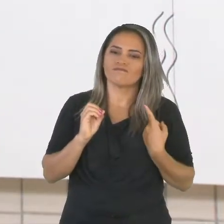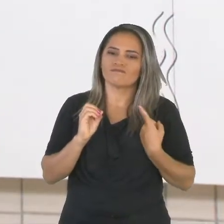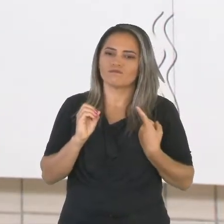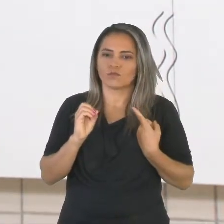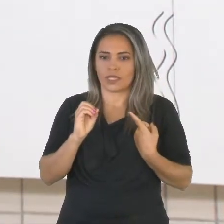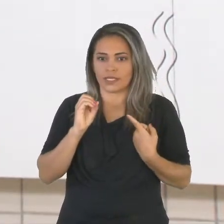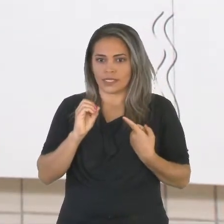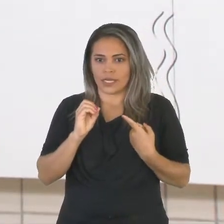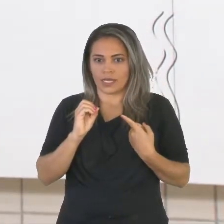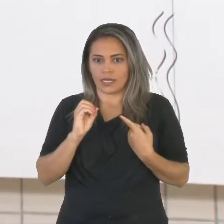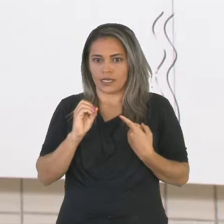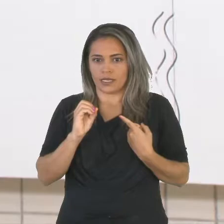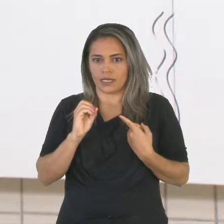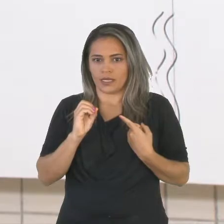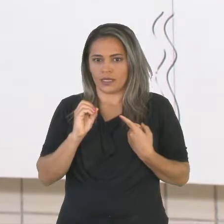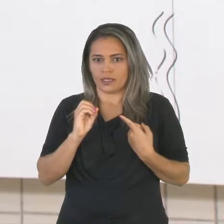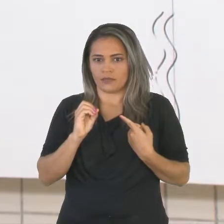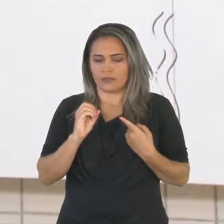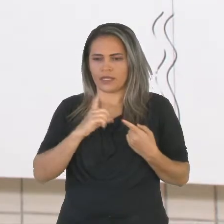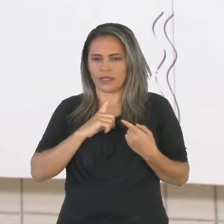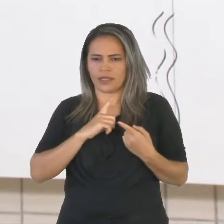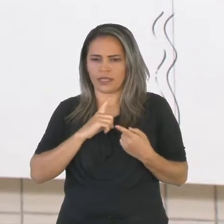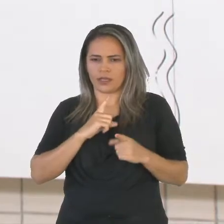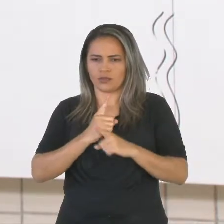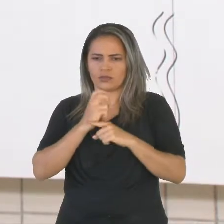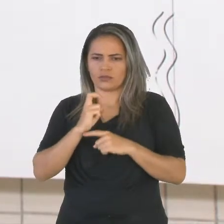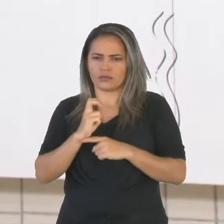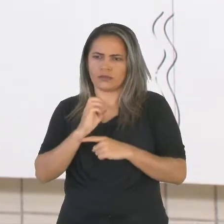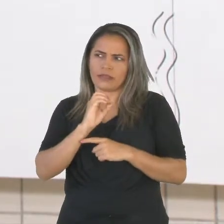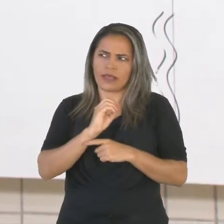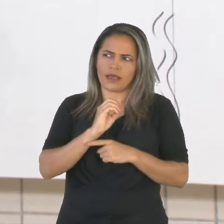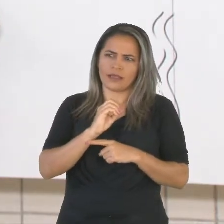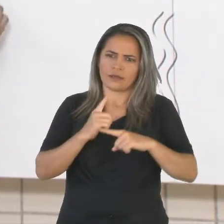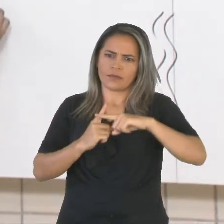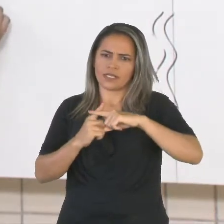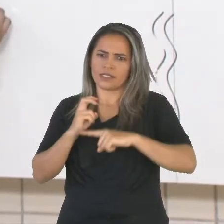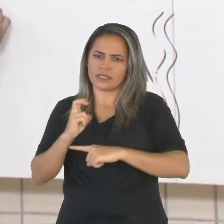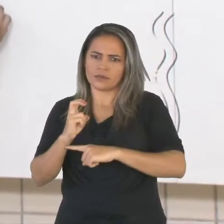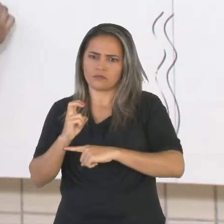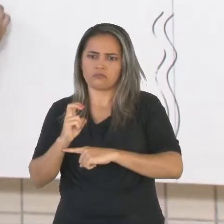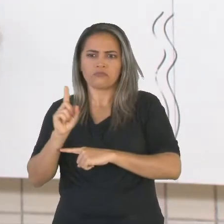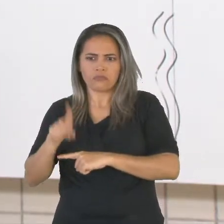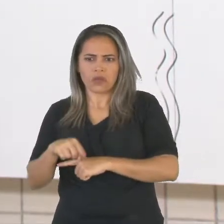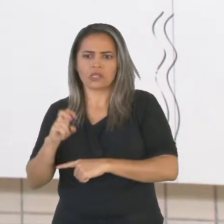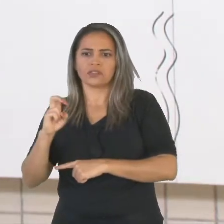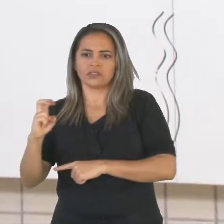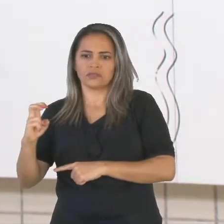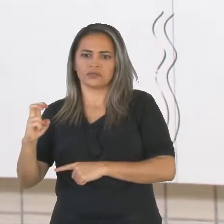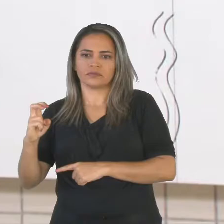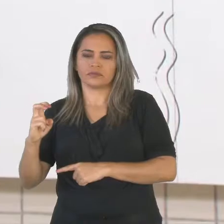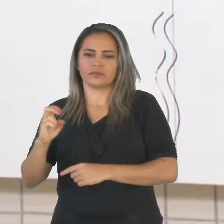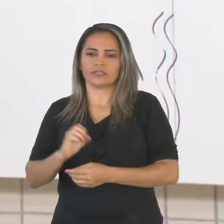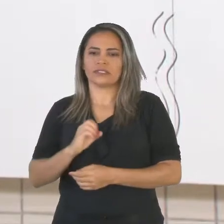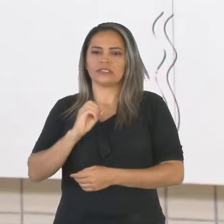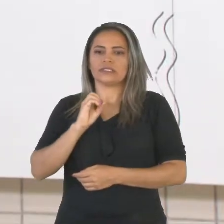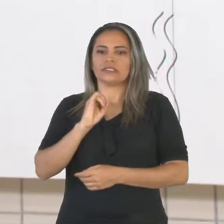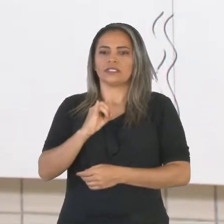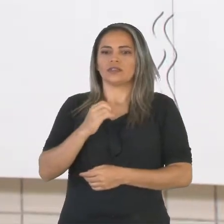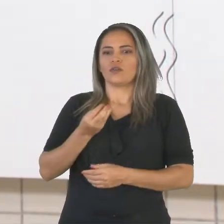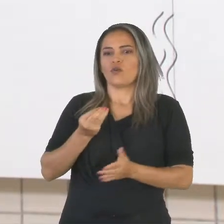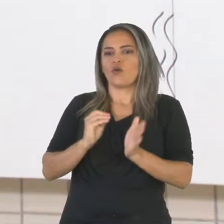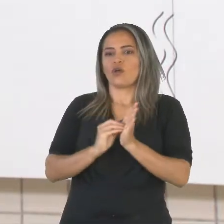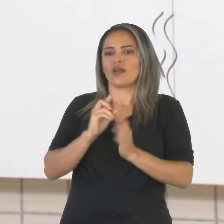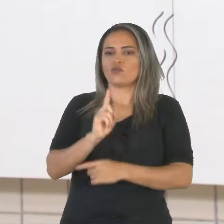0, que número que eu tenho que colocar aqui para ter 5? O 5. Nada mais 5, 5. Se eu colocar aqui